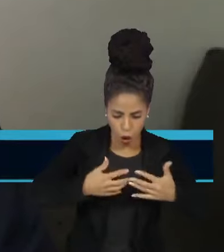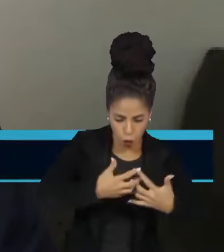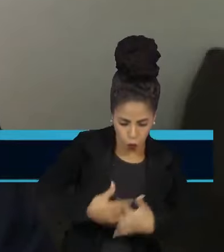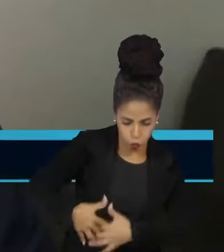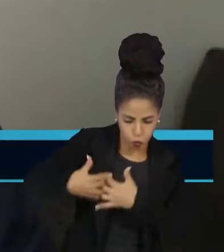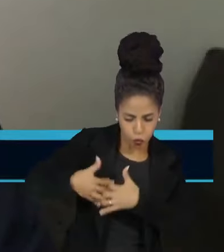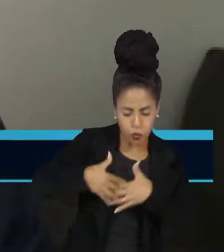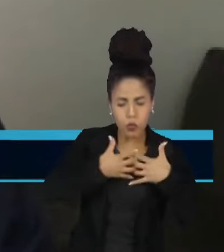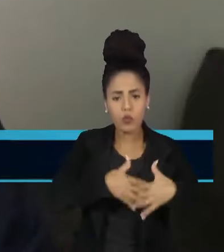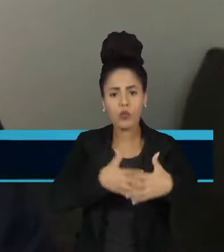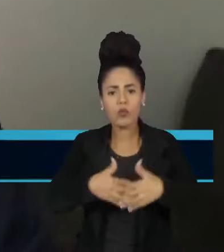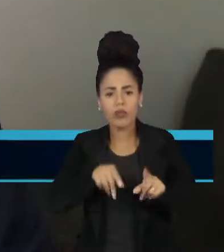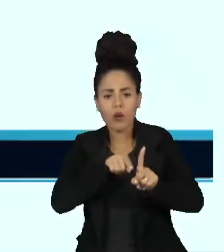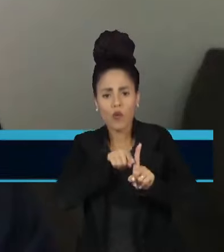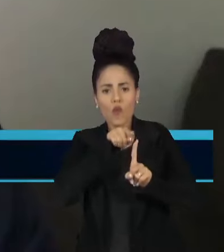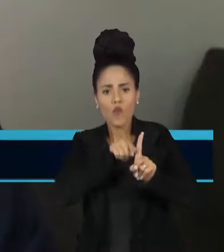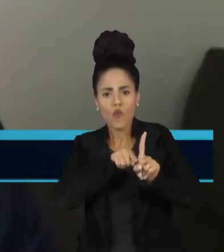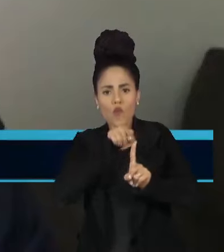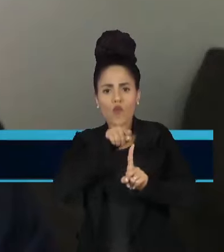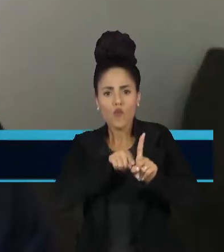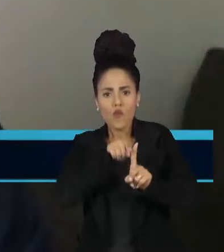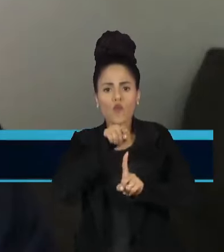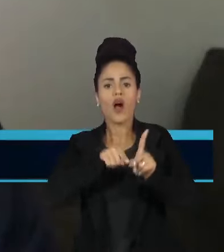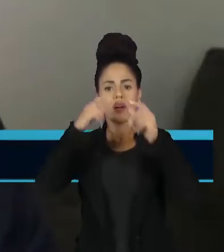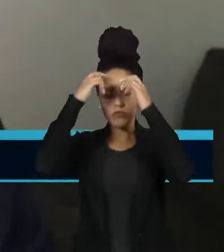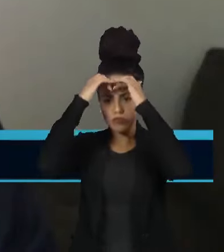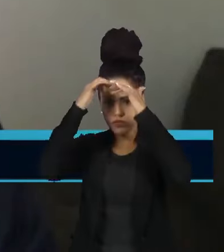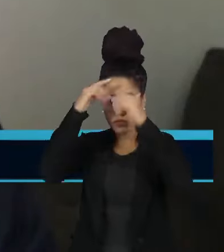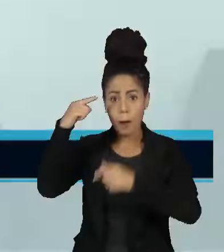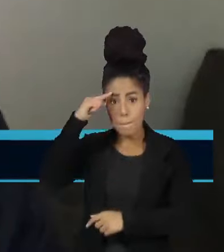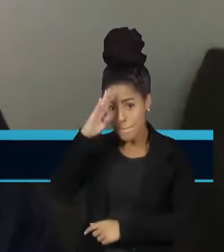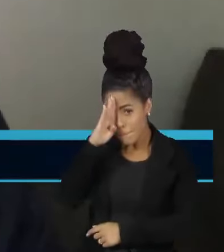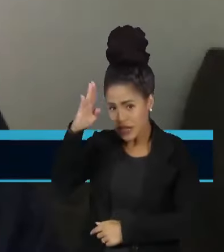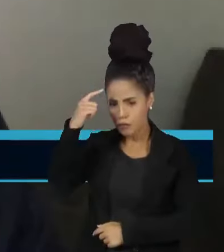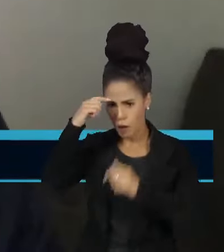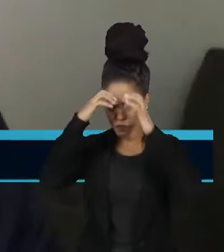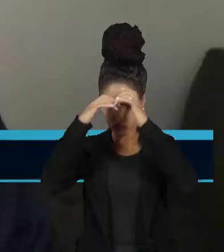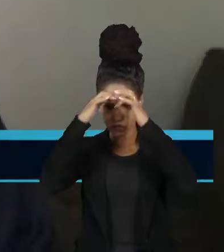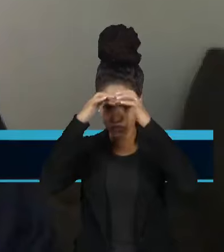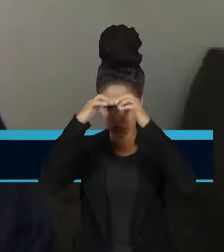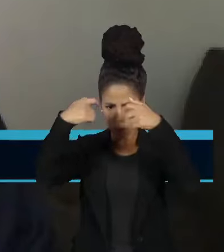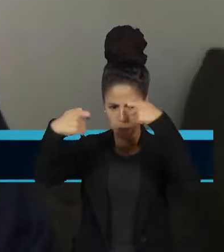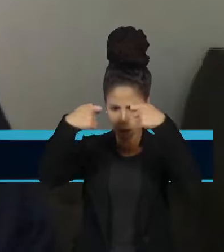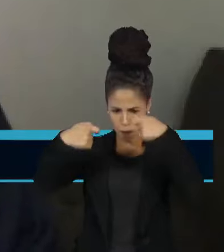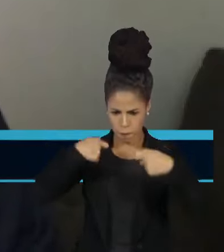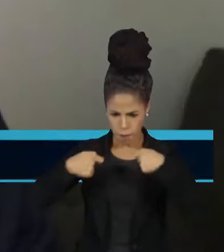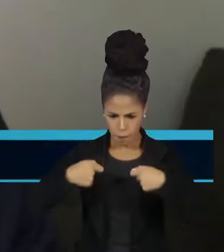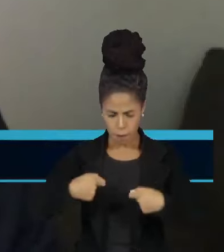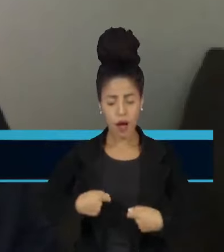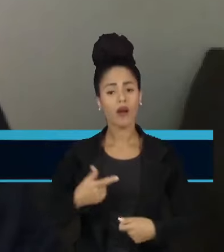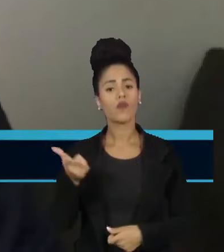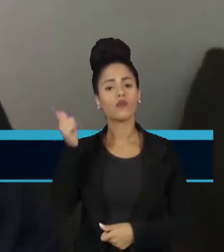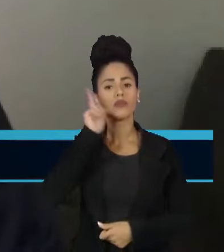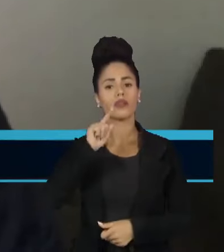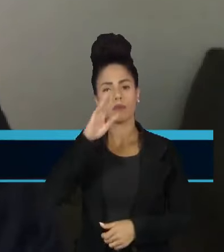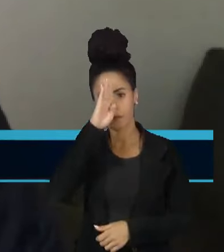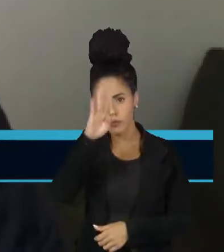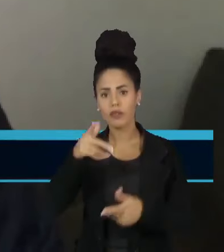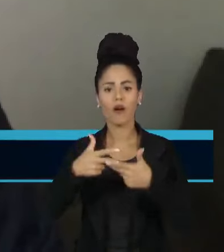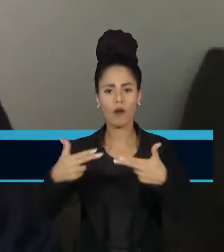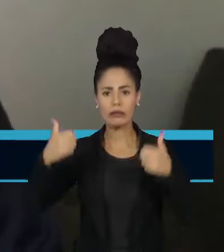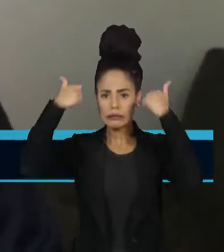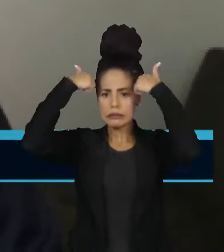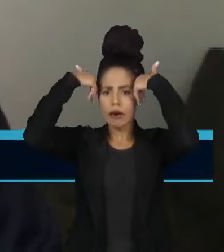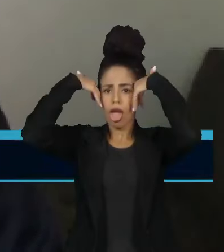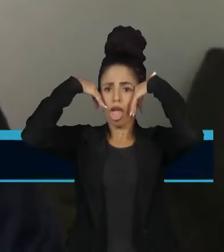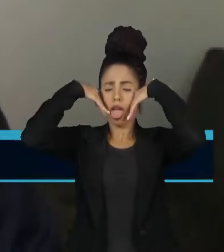de temperatura é feito pelo sistema nervoso central e periférico, por meio, por exemplo, de sudorese, né,